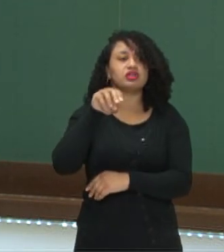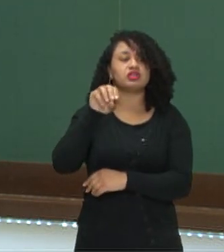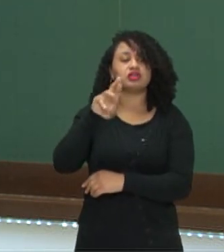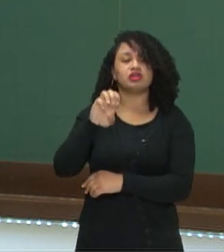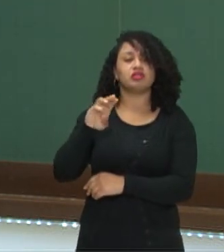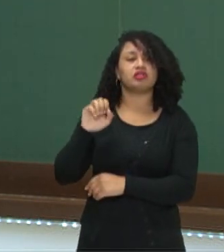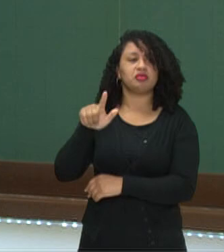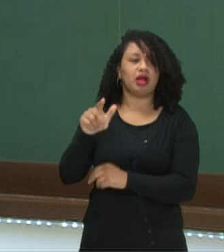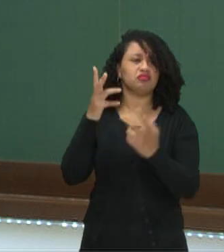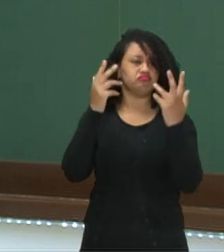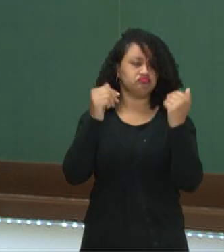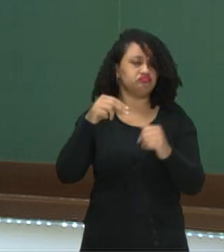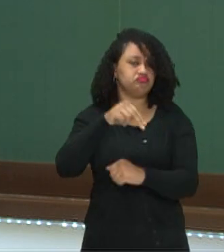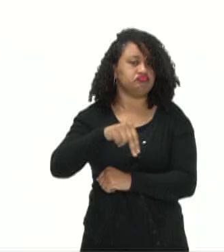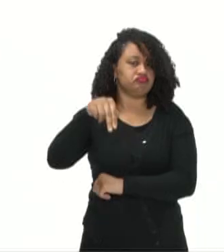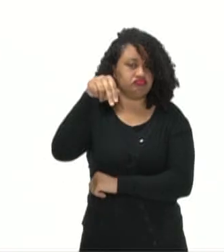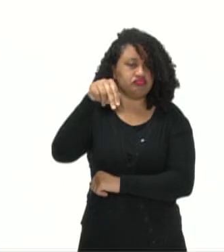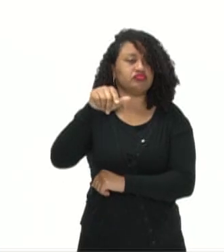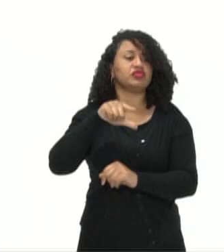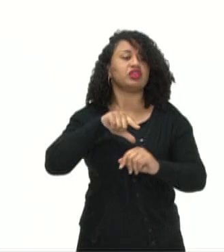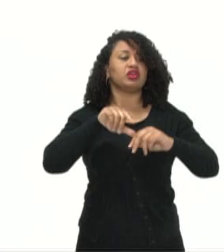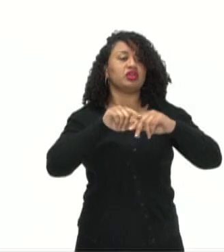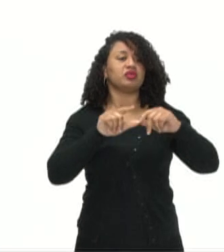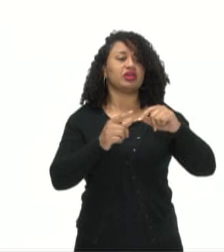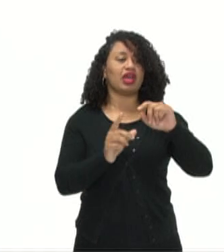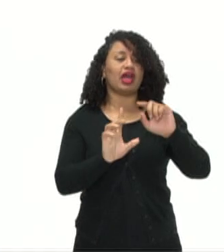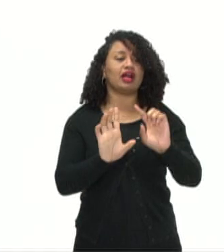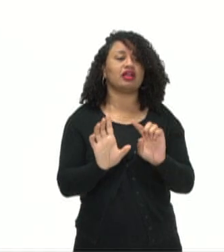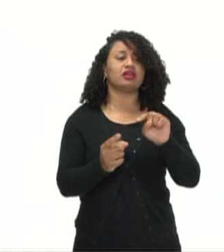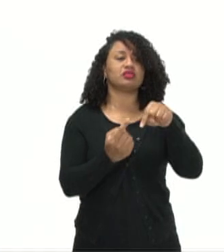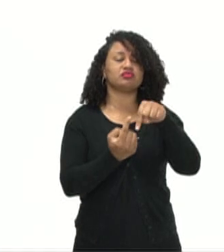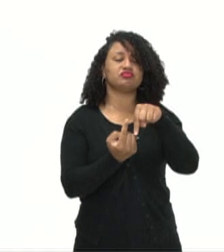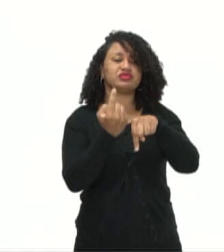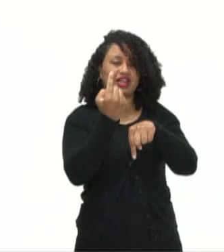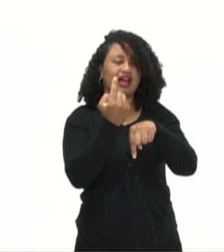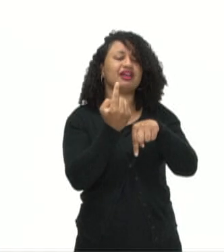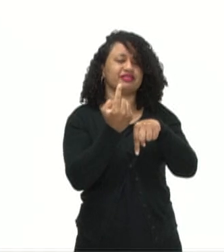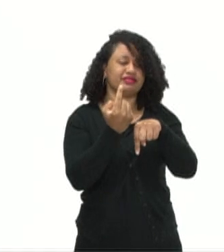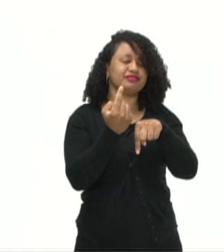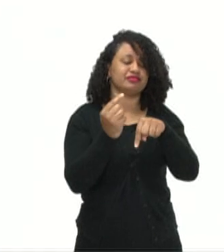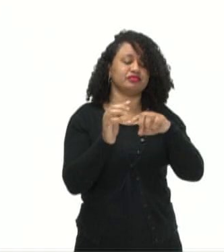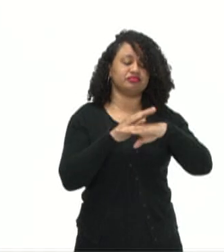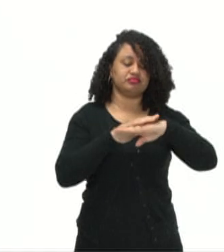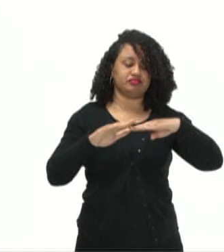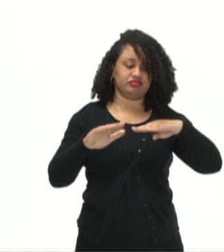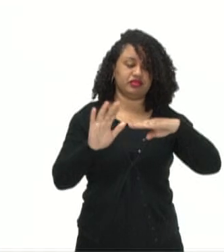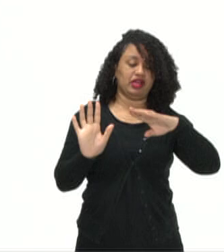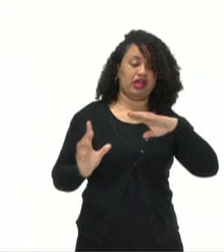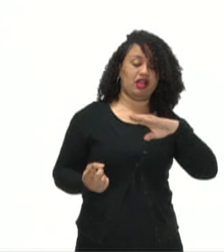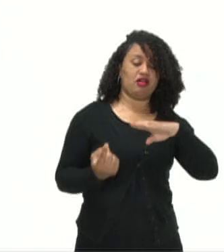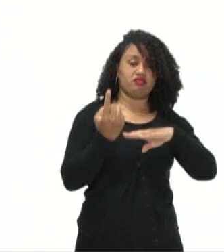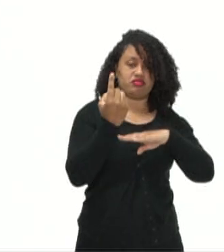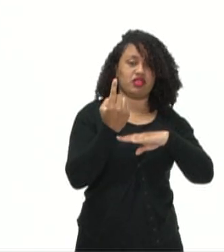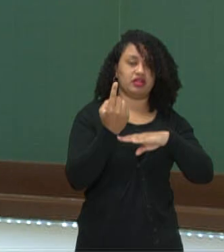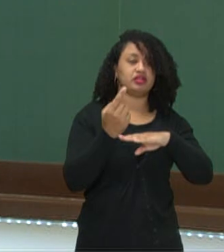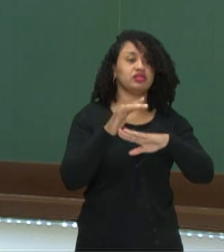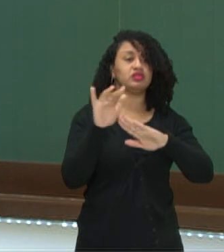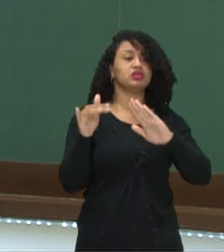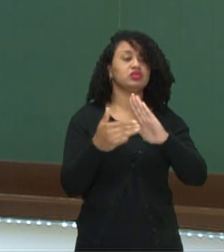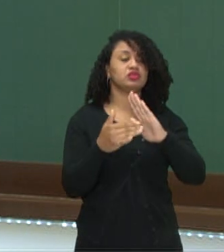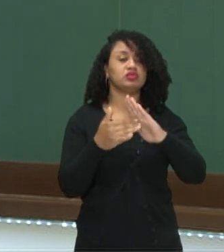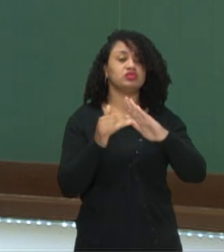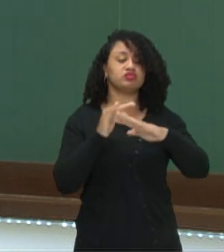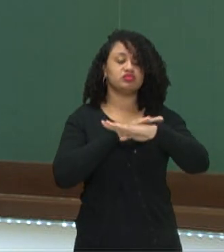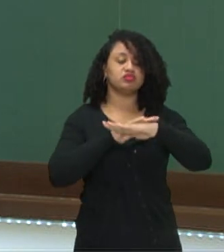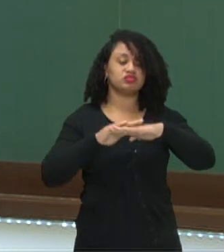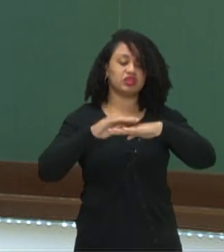força normal é uma força perpendicular à reação, à compressão da superfície. Ou seja, toda superfície, quando